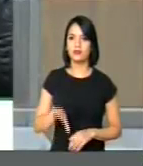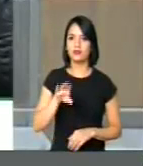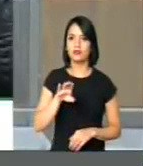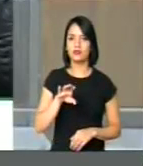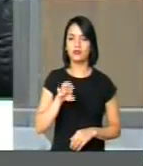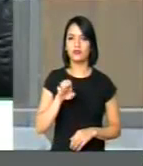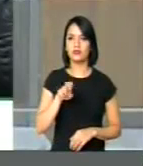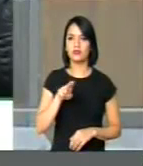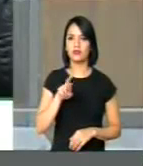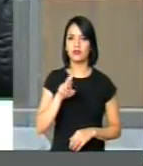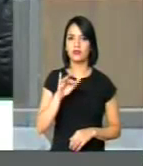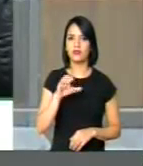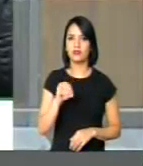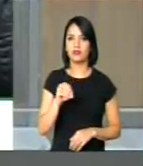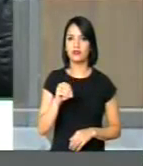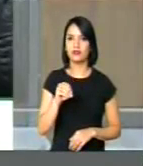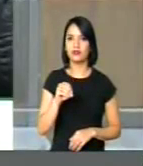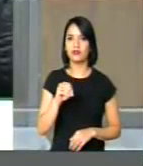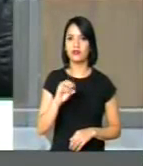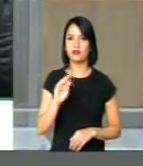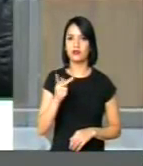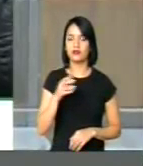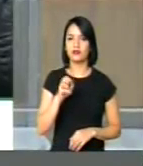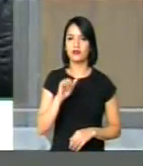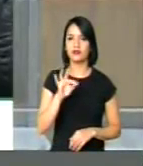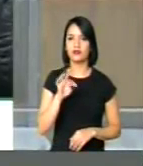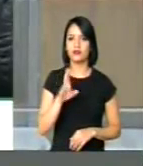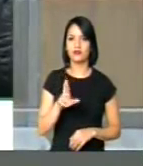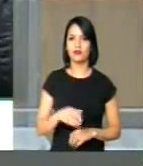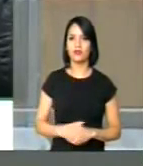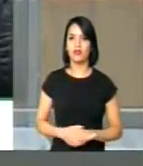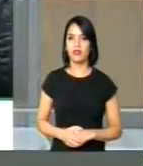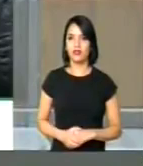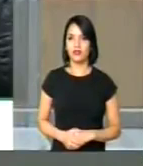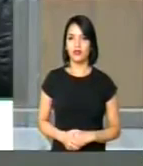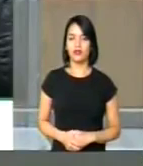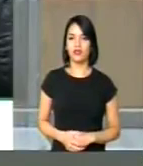Heitor Chu. Vossa Excelência tem 3 minutos.